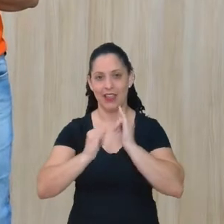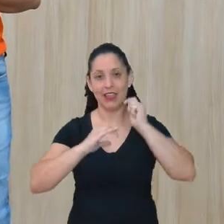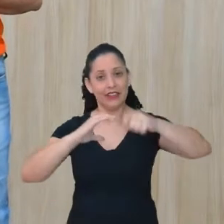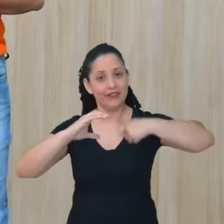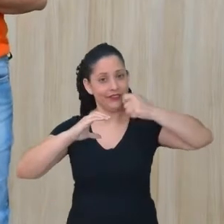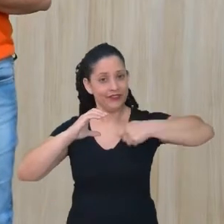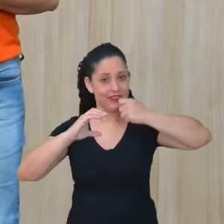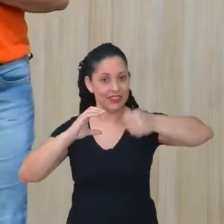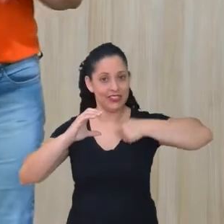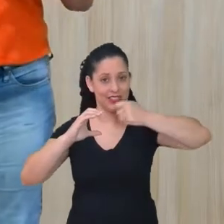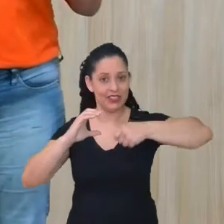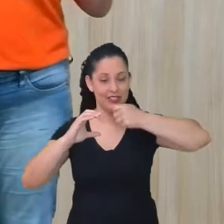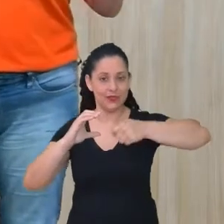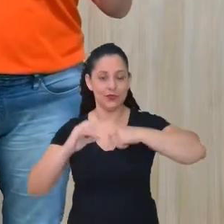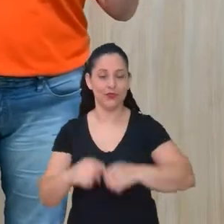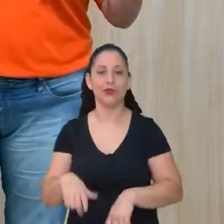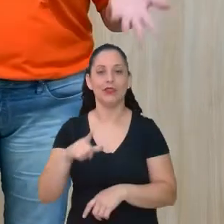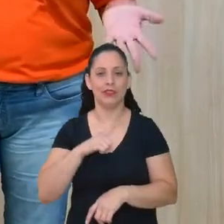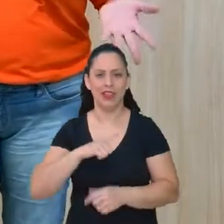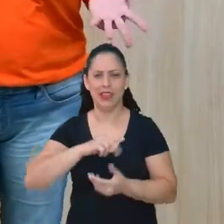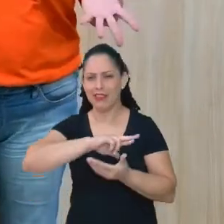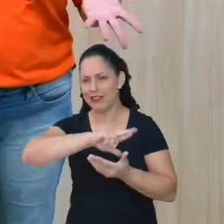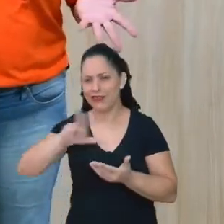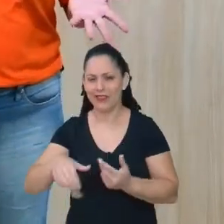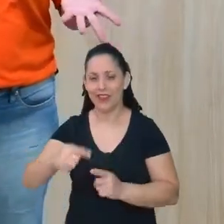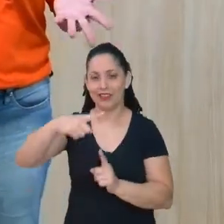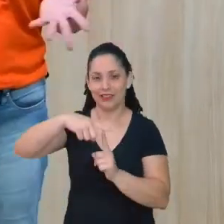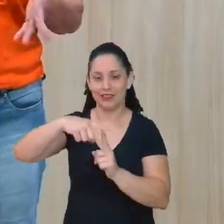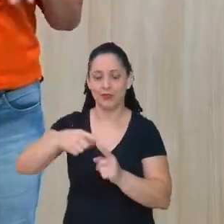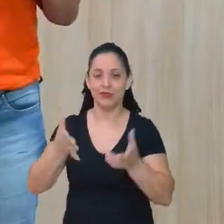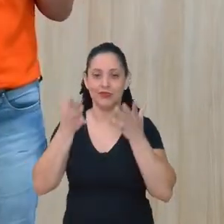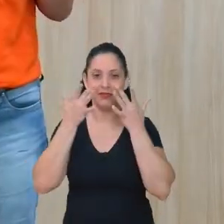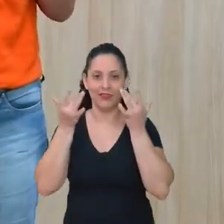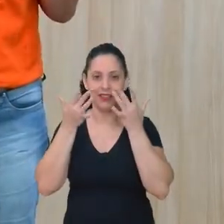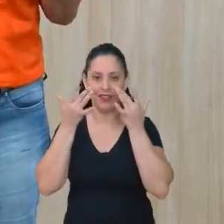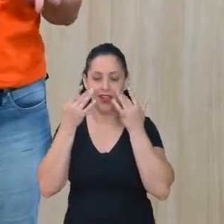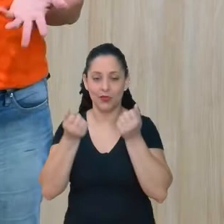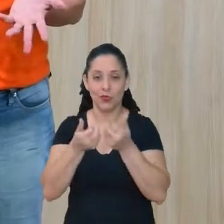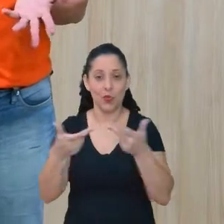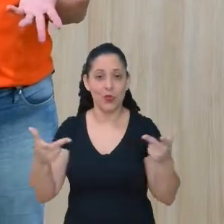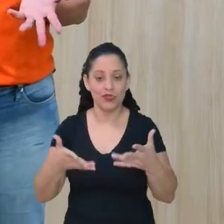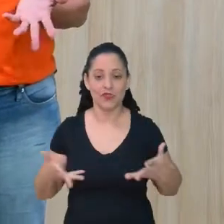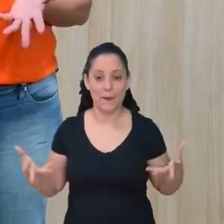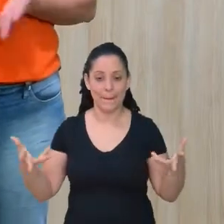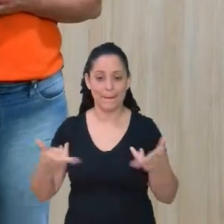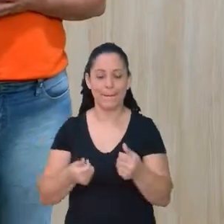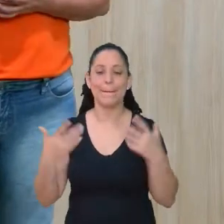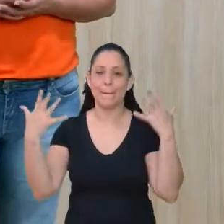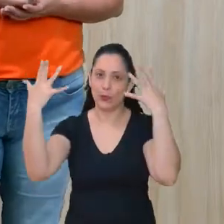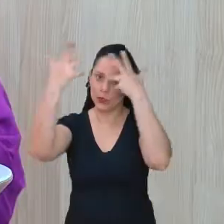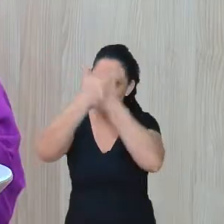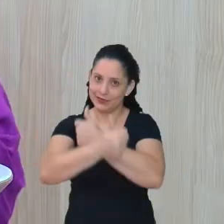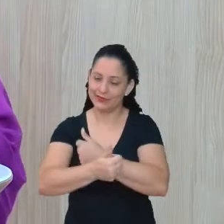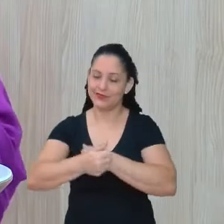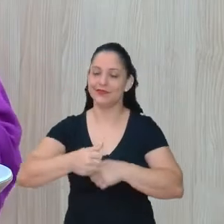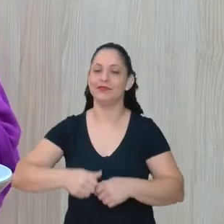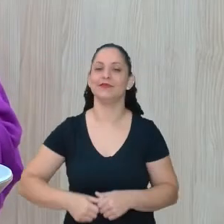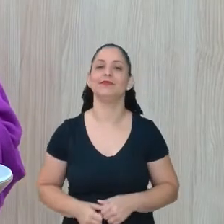na internet, sobre todas as formas teatrais, coisas incríveis, Vamos belíssimas. procurar agora,